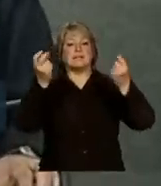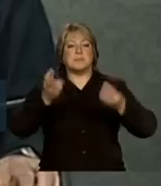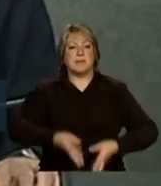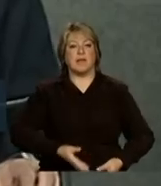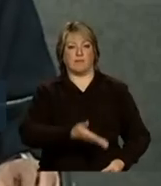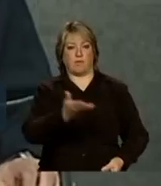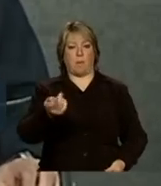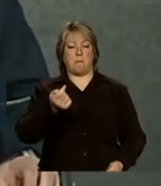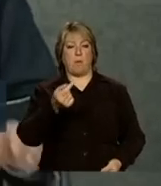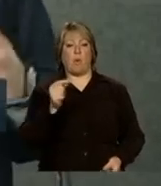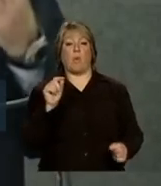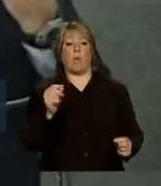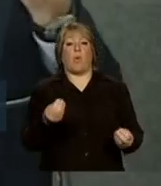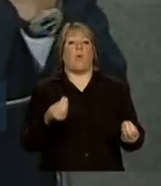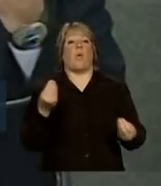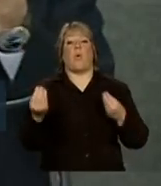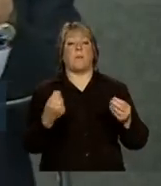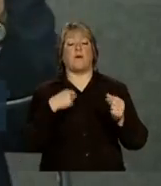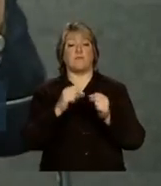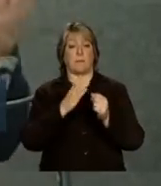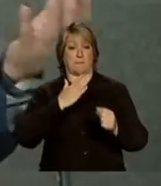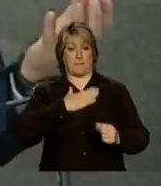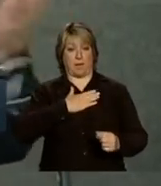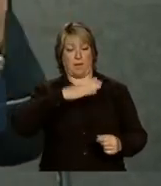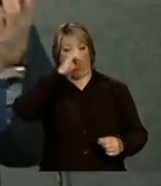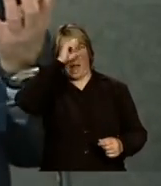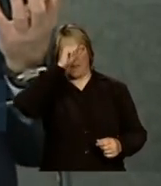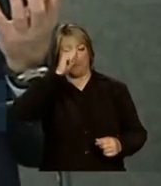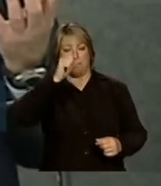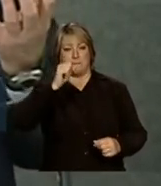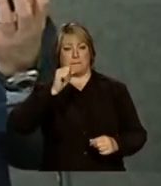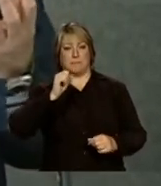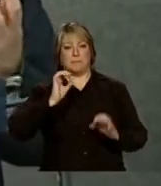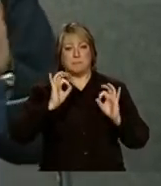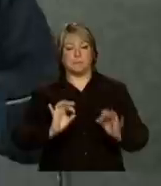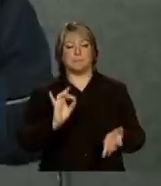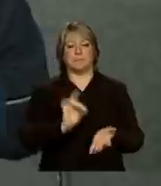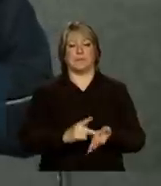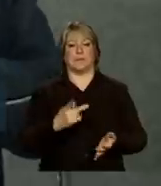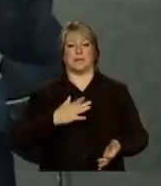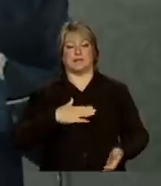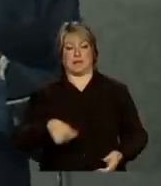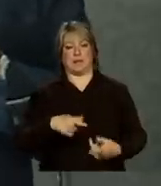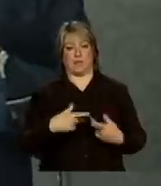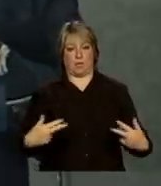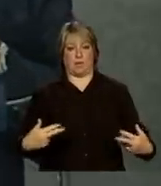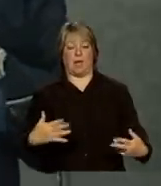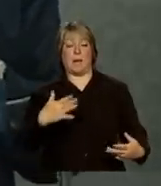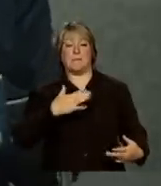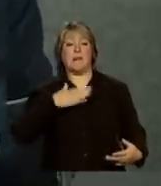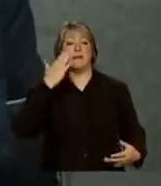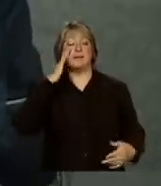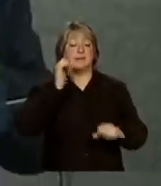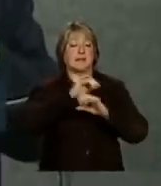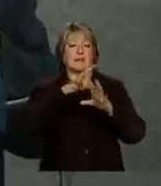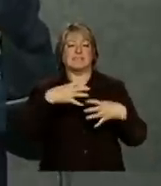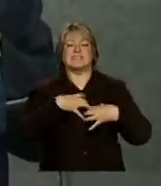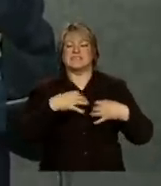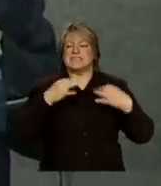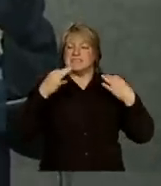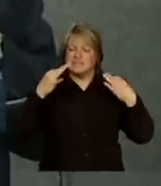como é que eu como é que eu fiz meu aprendizado prático dessa coisa né A minha visão com de convicção